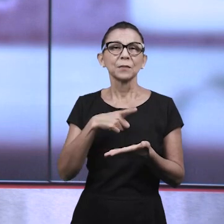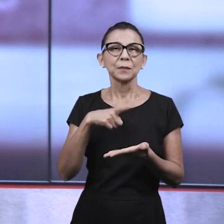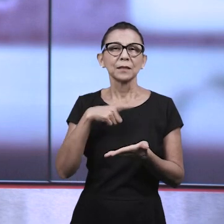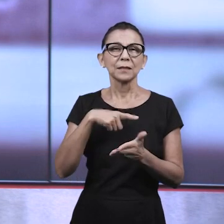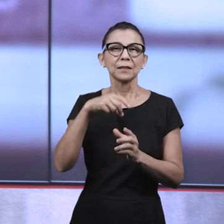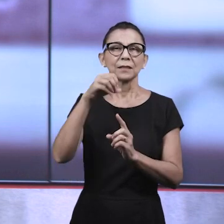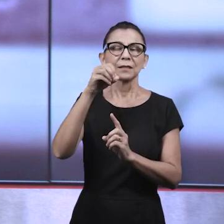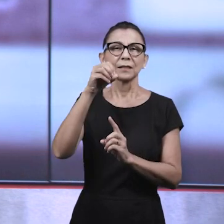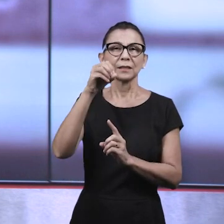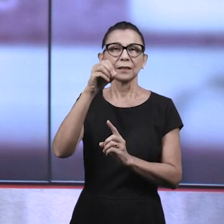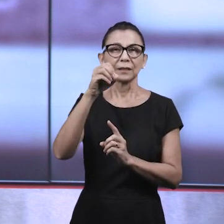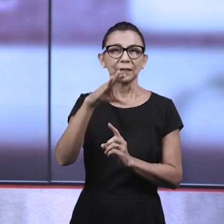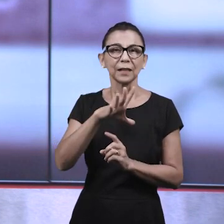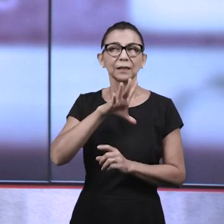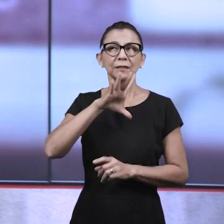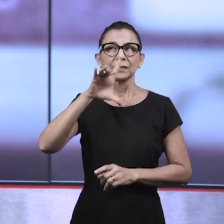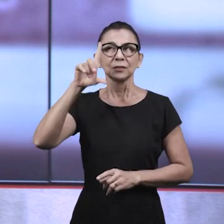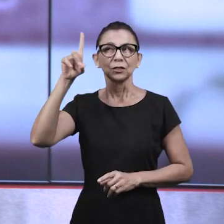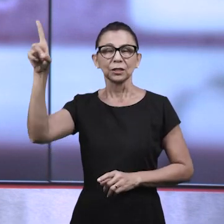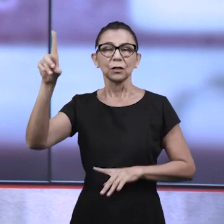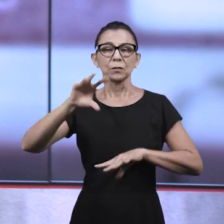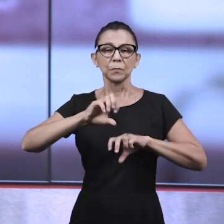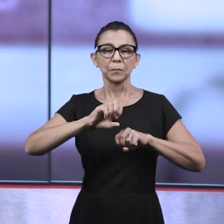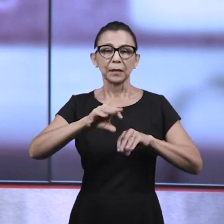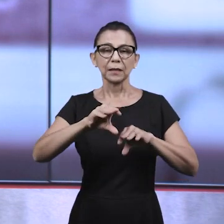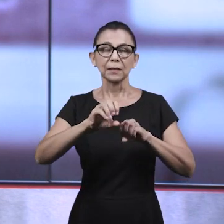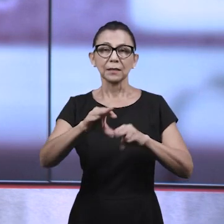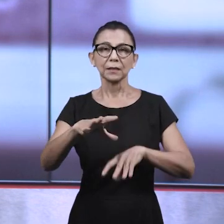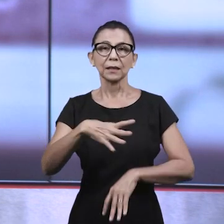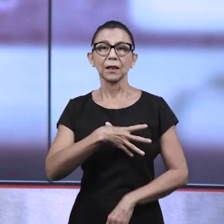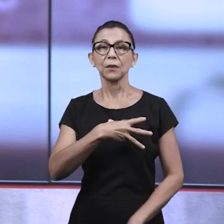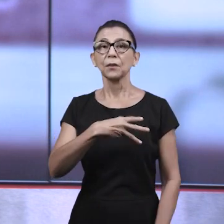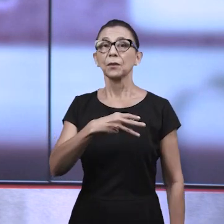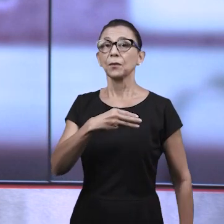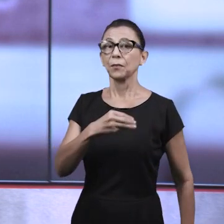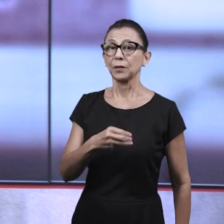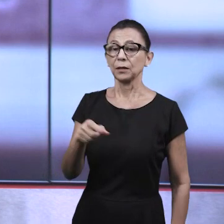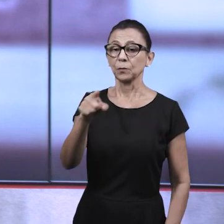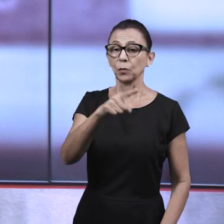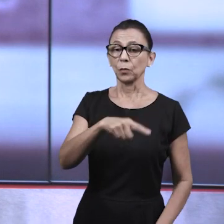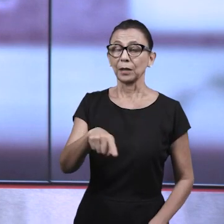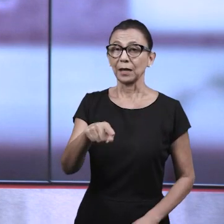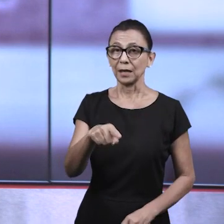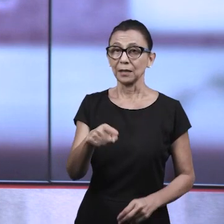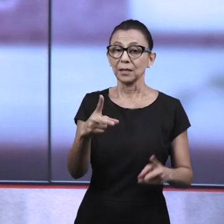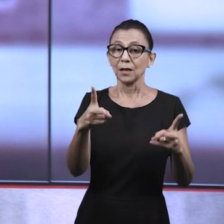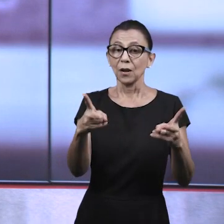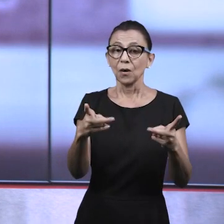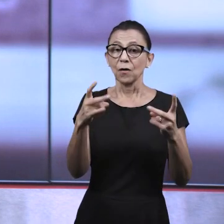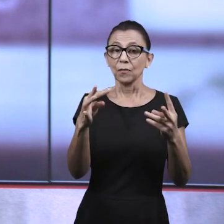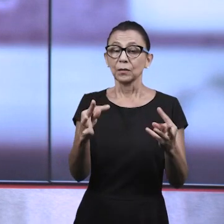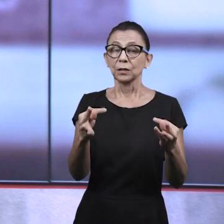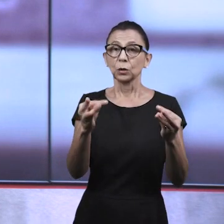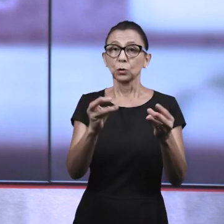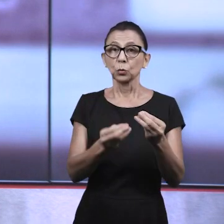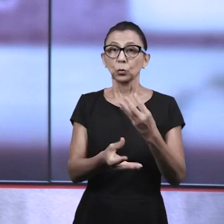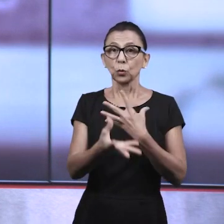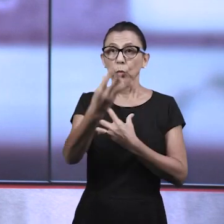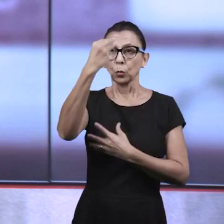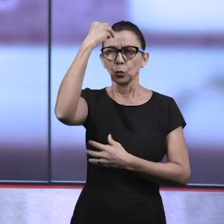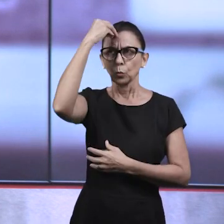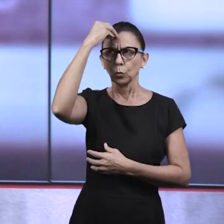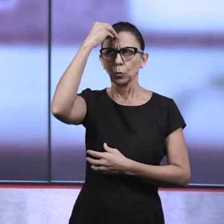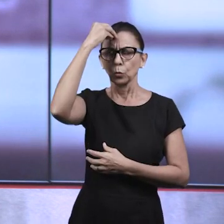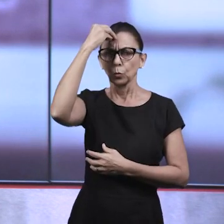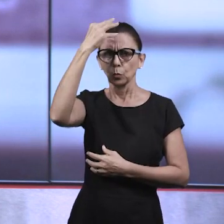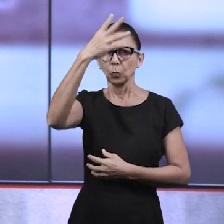da graça de Deus. Porque é a partir das palavras que as crianças ouvem e internalizam que